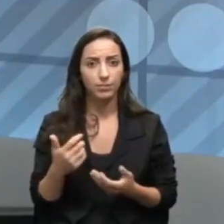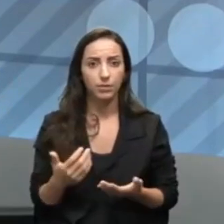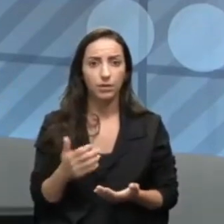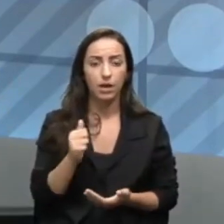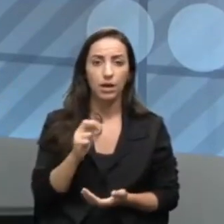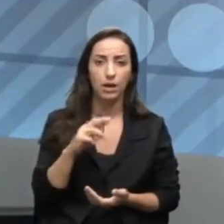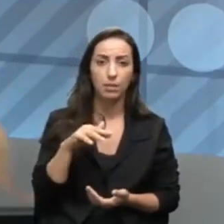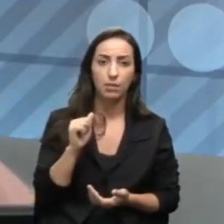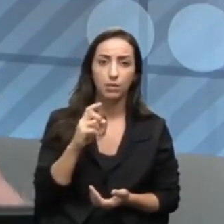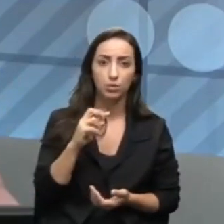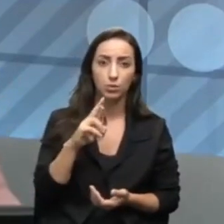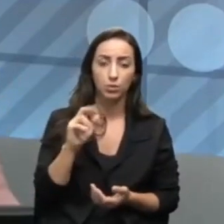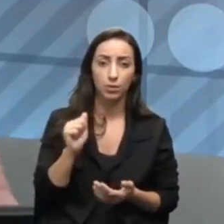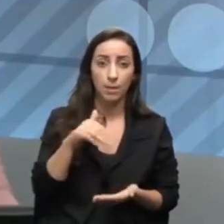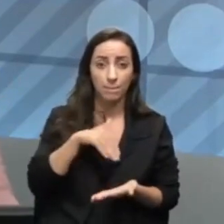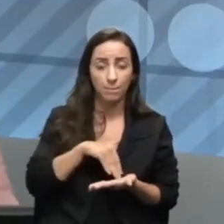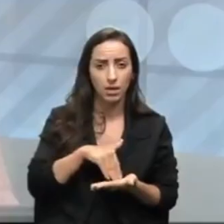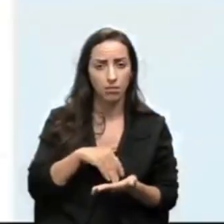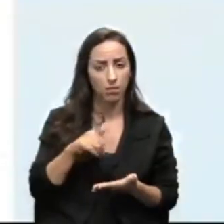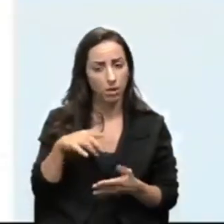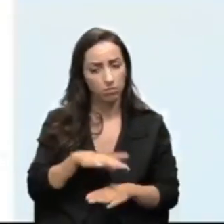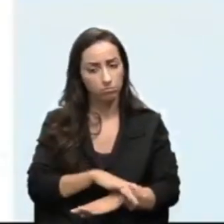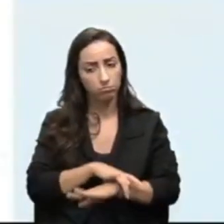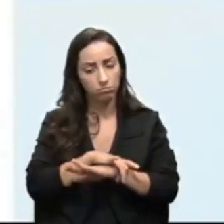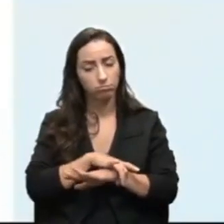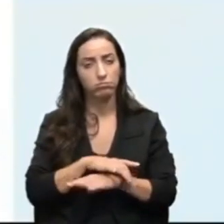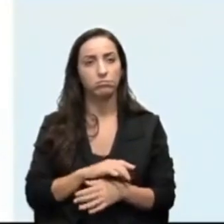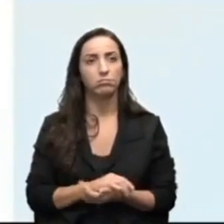para a segurança da nossa construção.